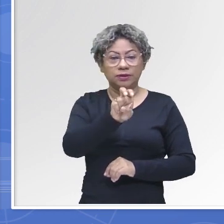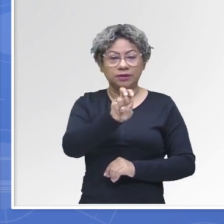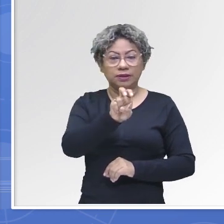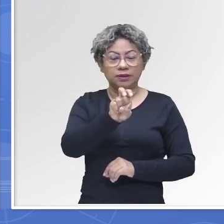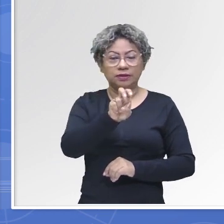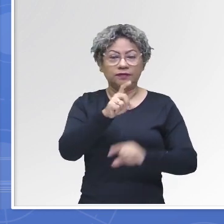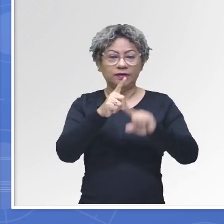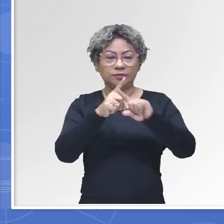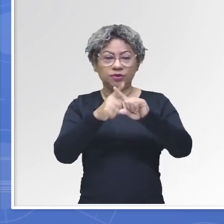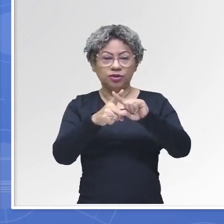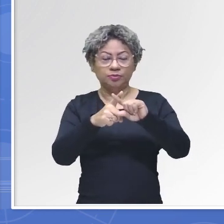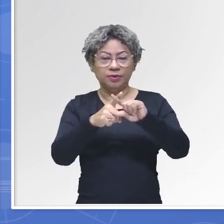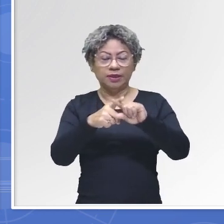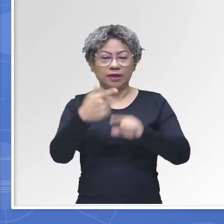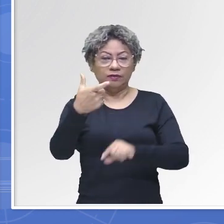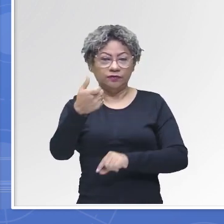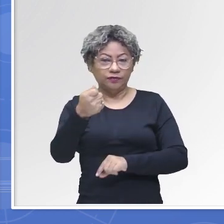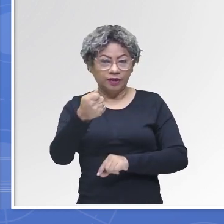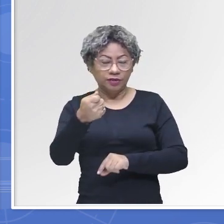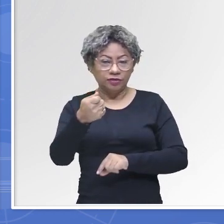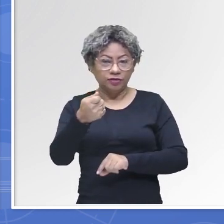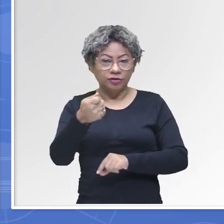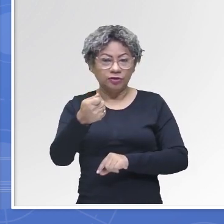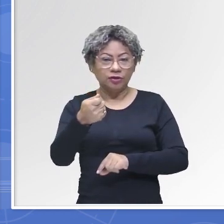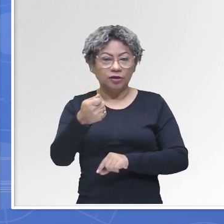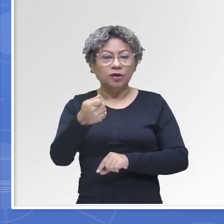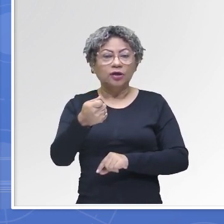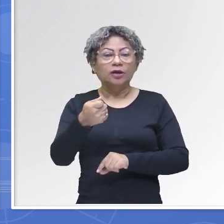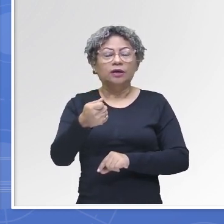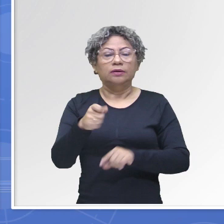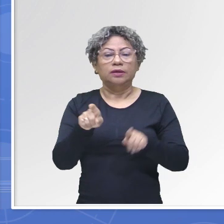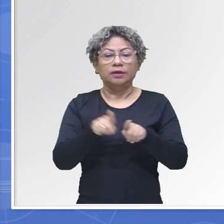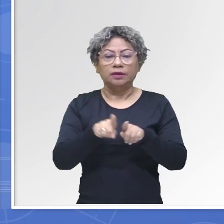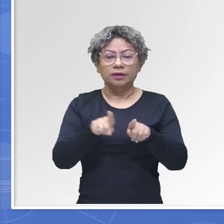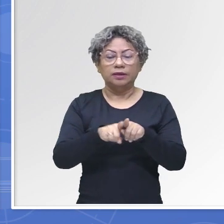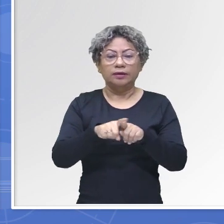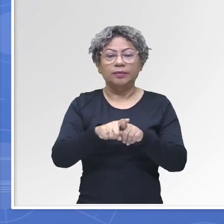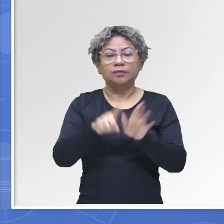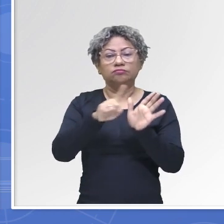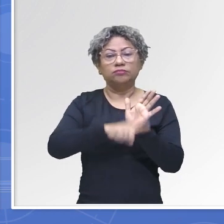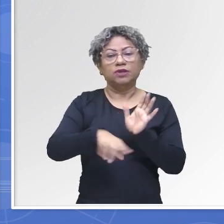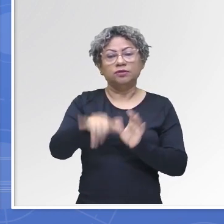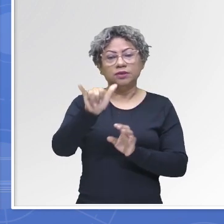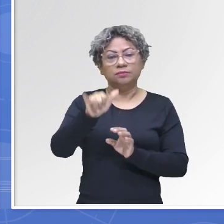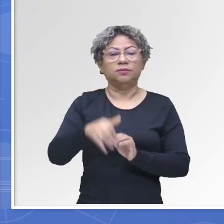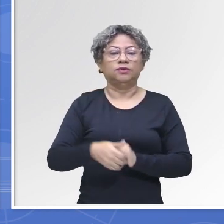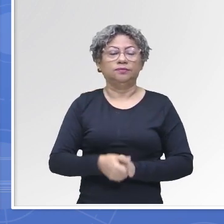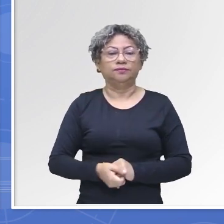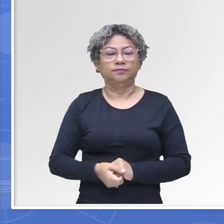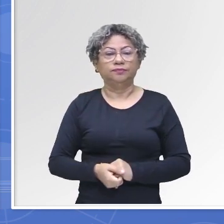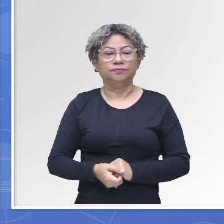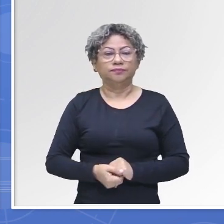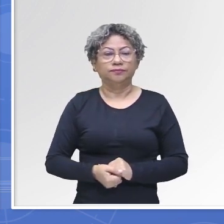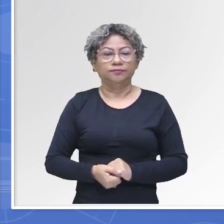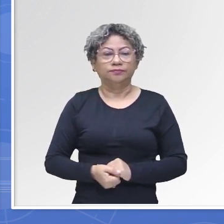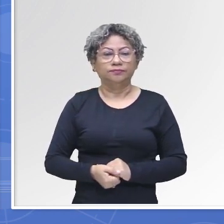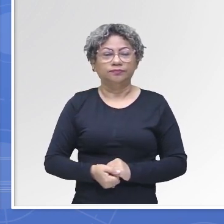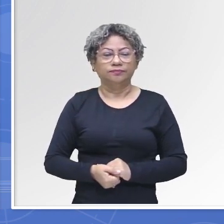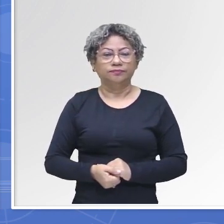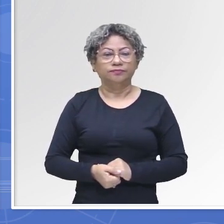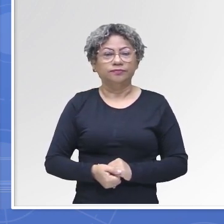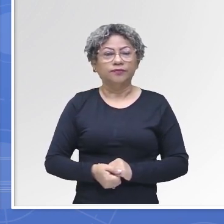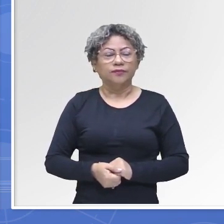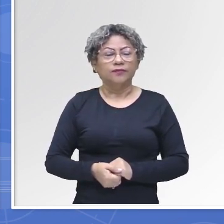multiplicar tanto o 20 quanto o menos y. Ok? Então vamos aqui, para